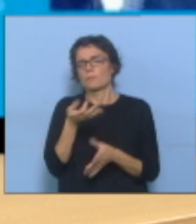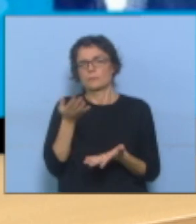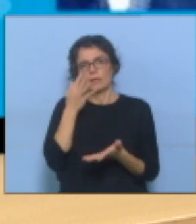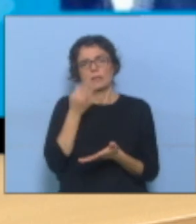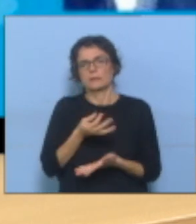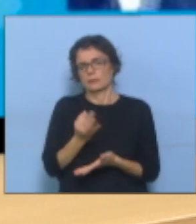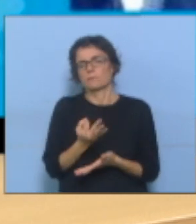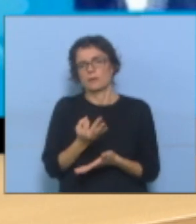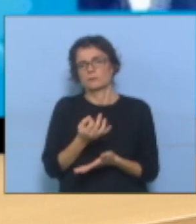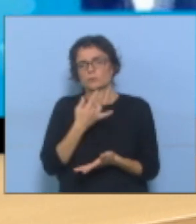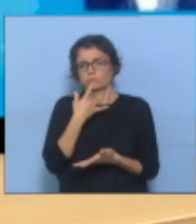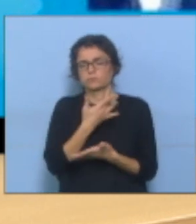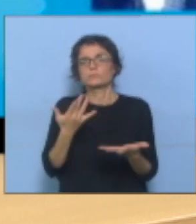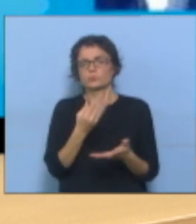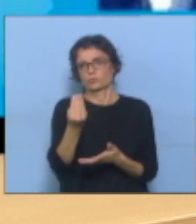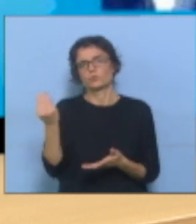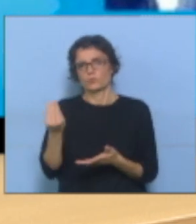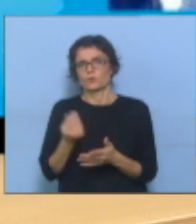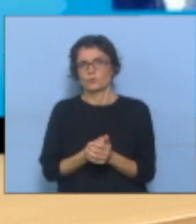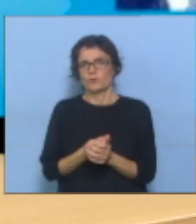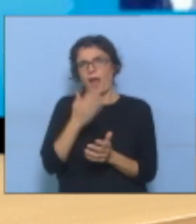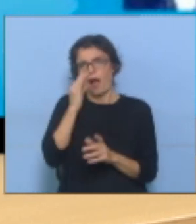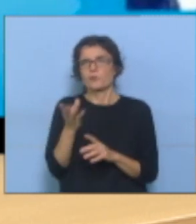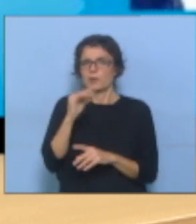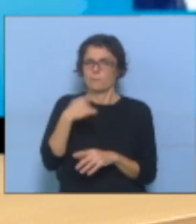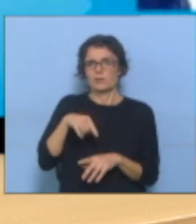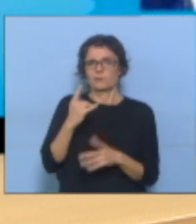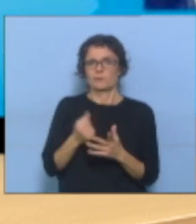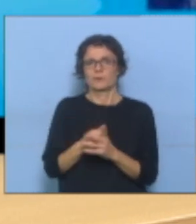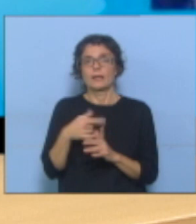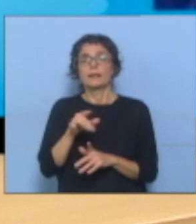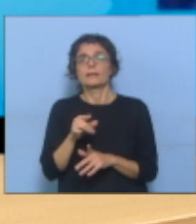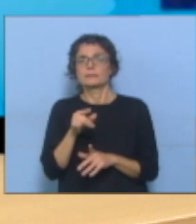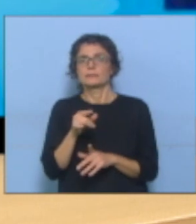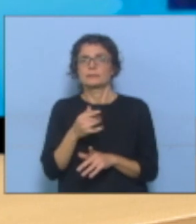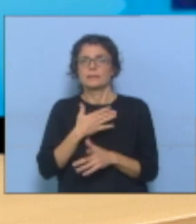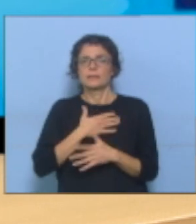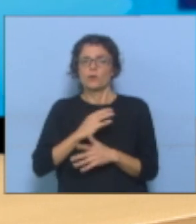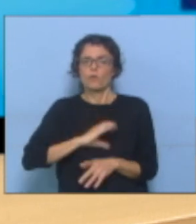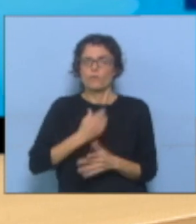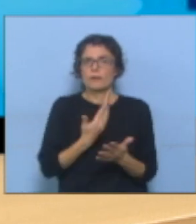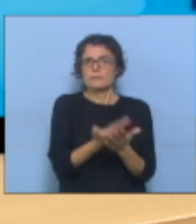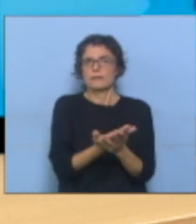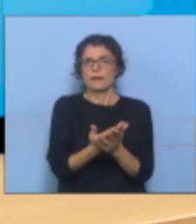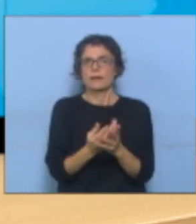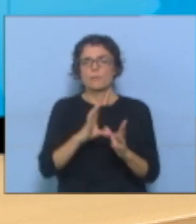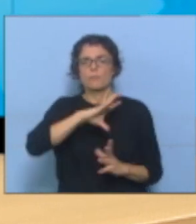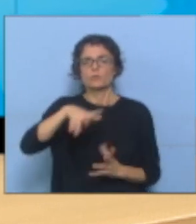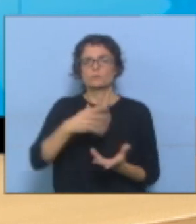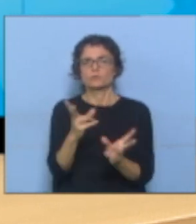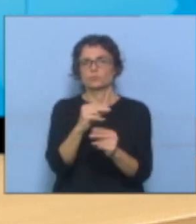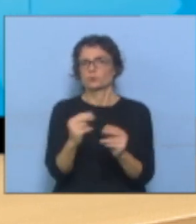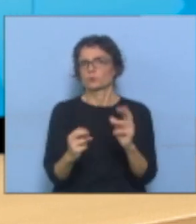nos jovens, se calhar mais do que em nós, para refundar e refazer um mundo absolutamente diferente e que